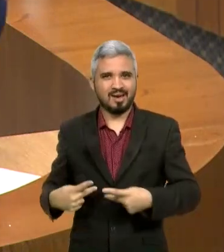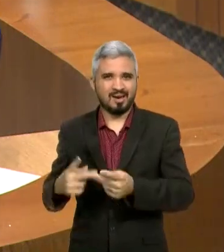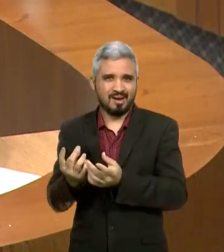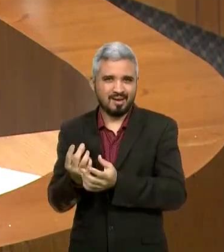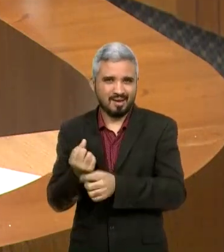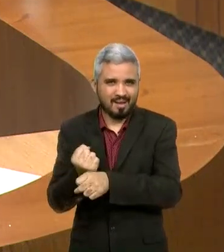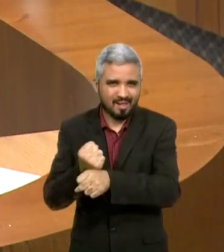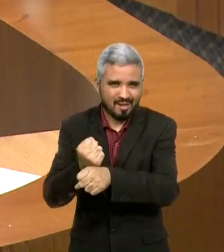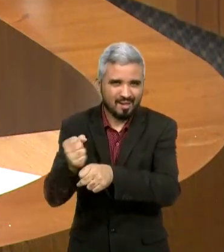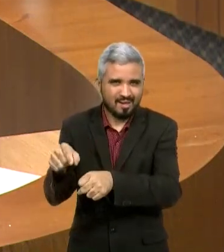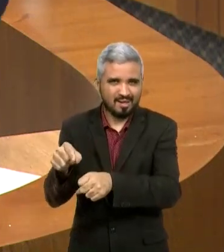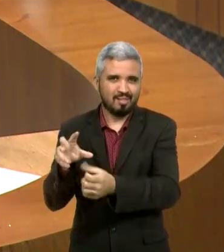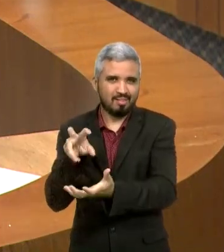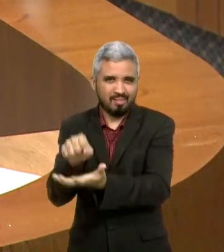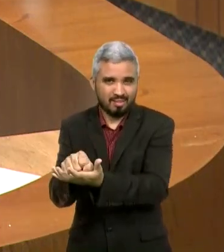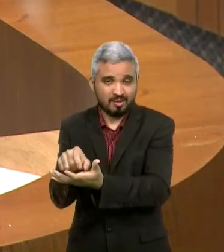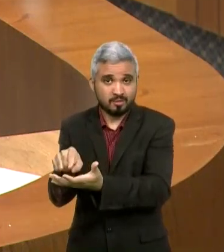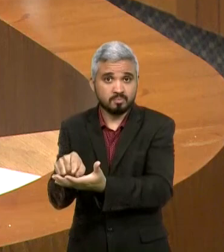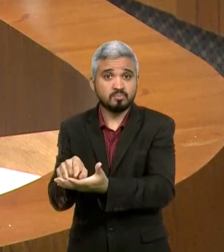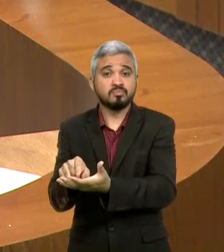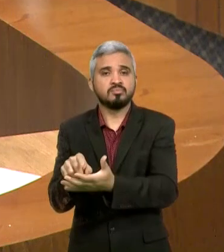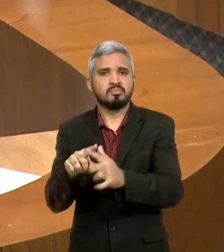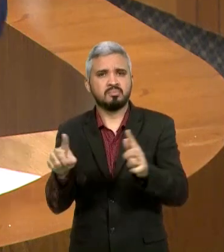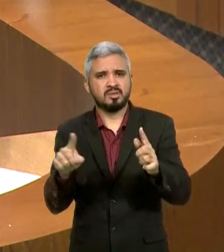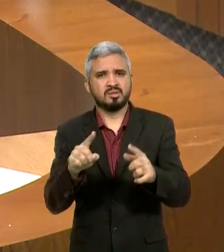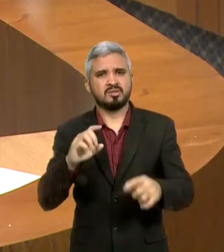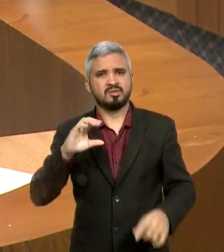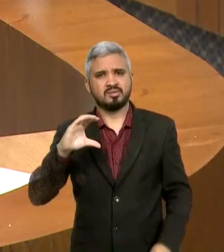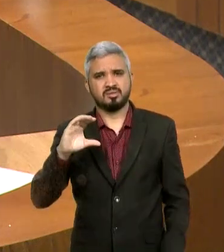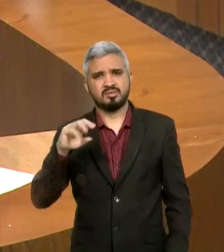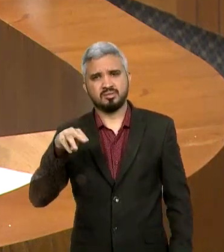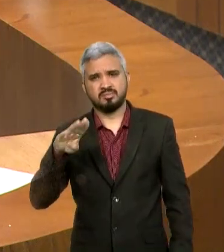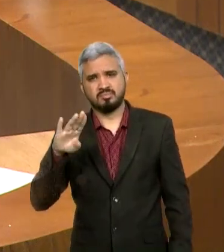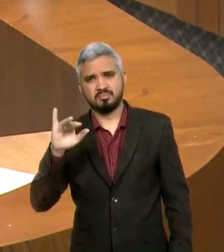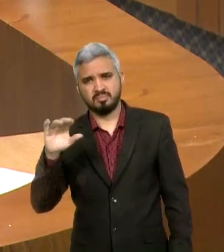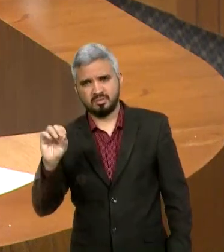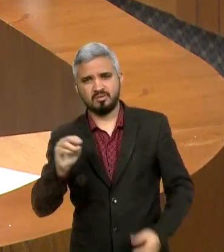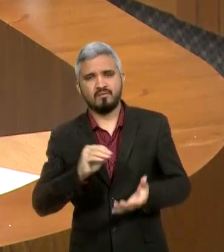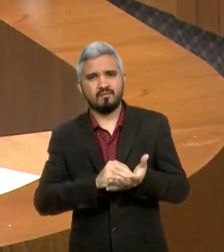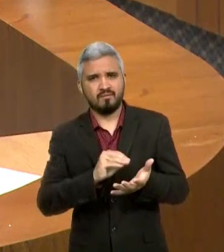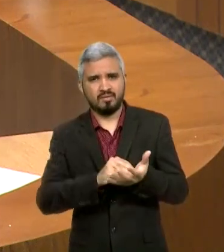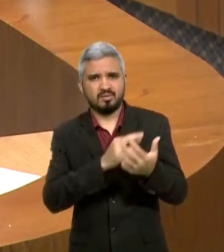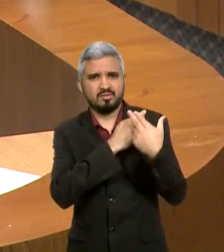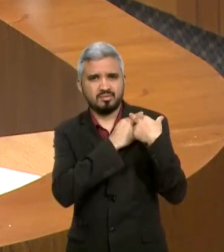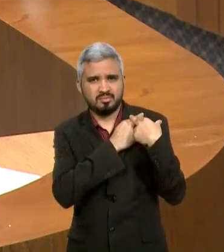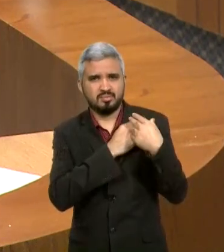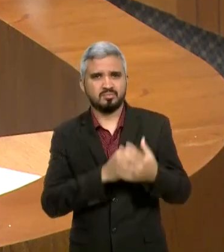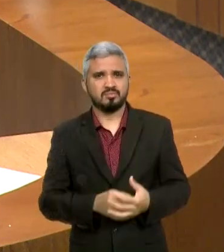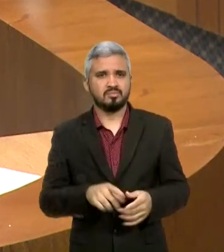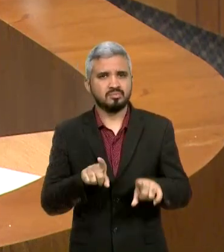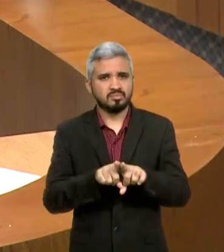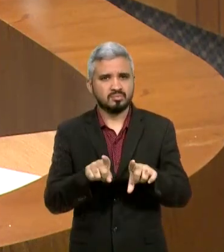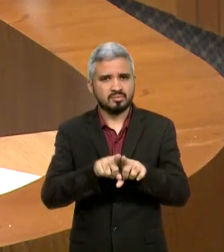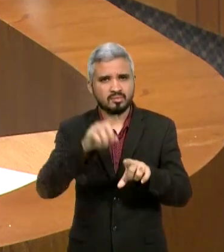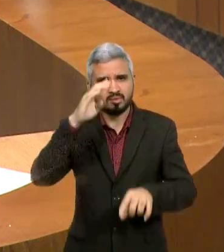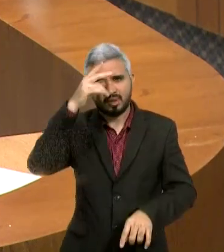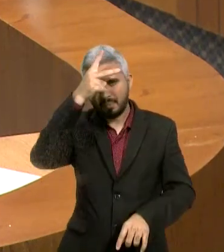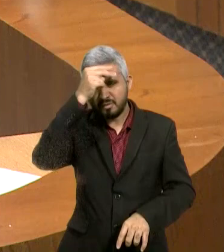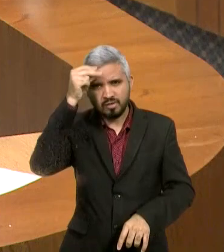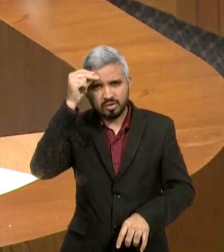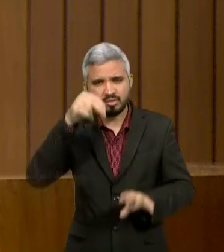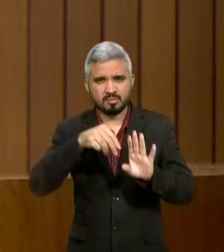parte do ICMBio, por parte do Governo do Estado, Secretaria de Meio Ambiente, e principalmente por parte da Prefeitura de